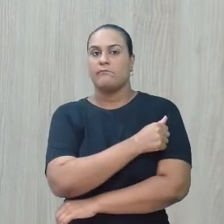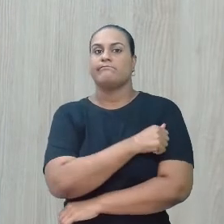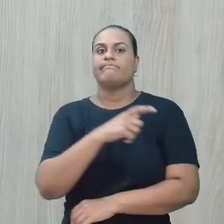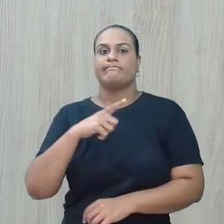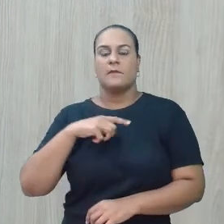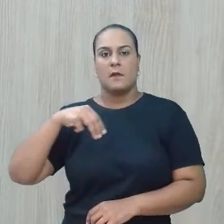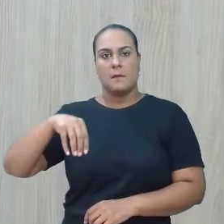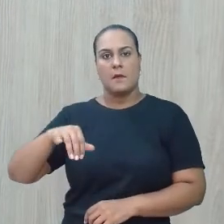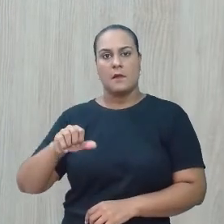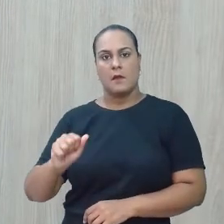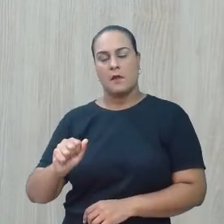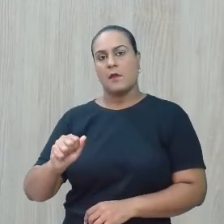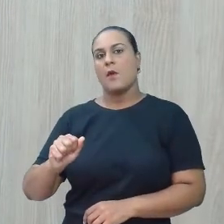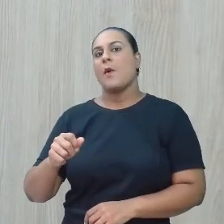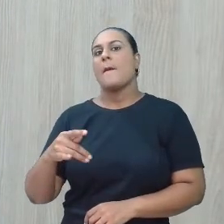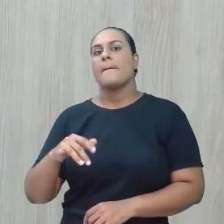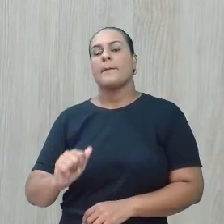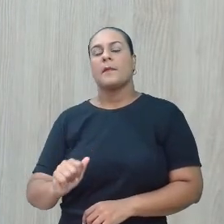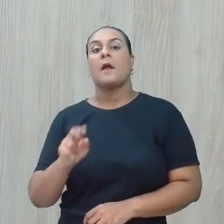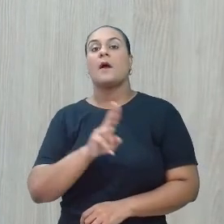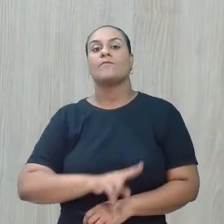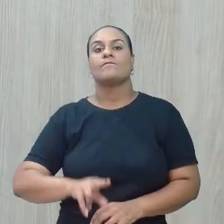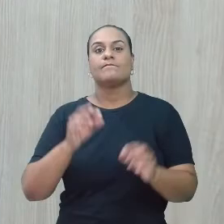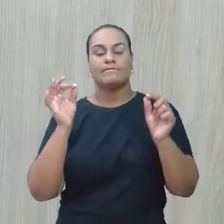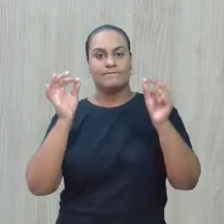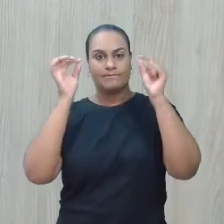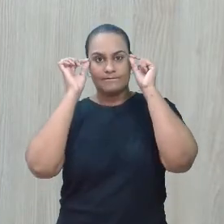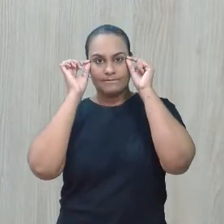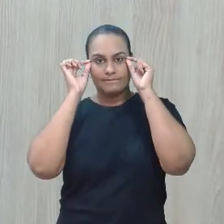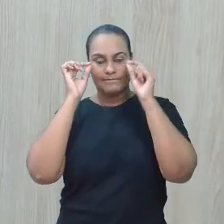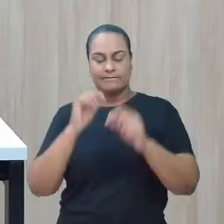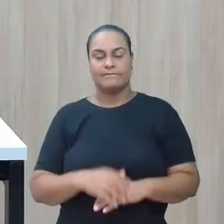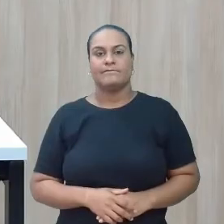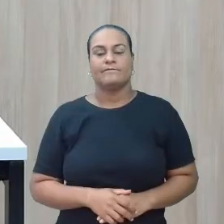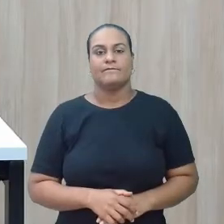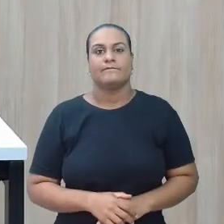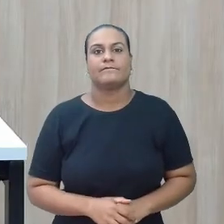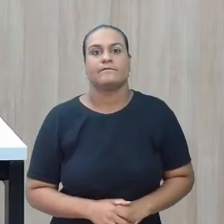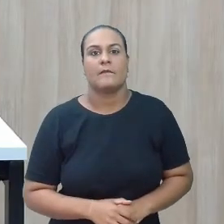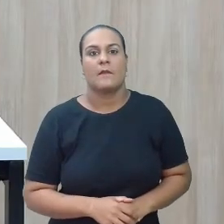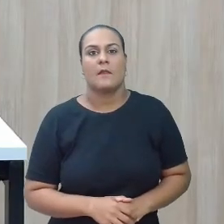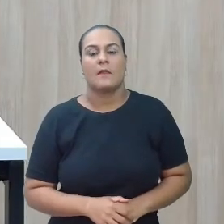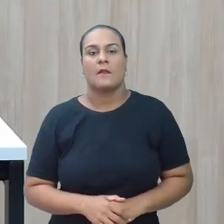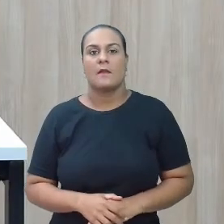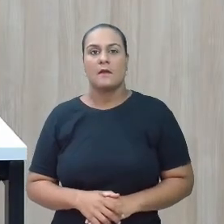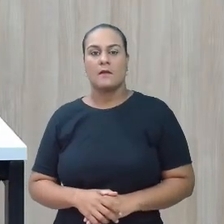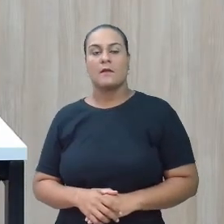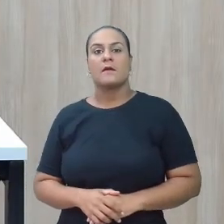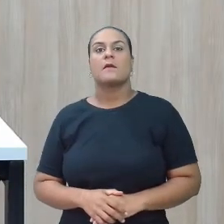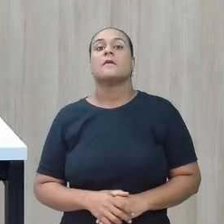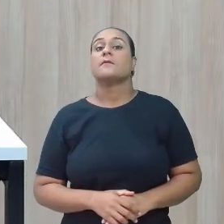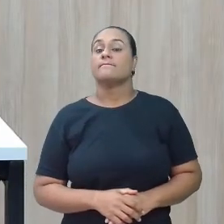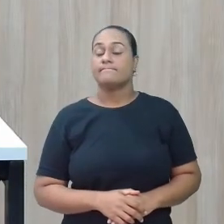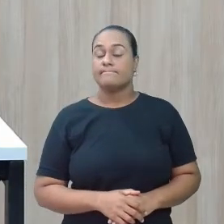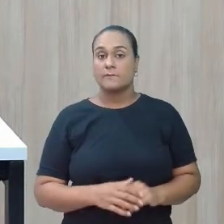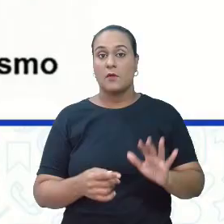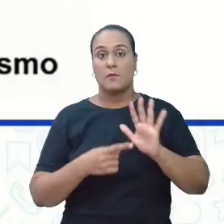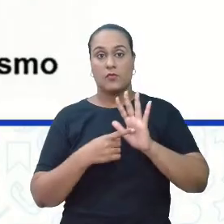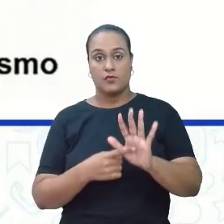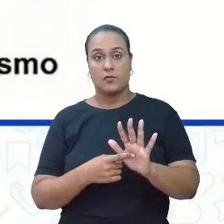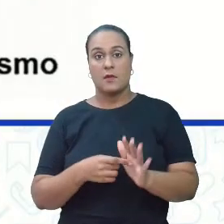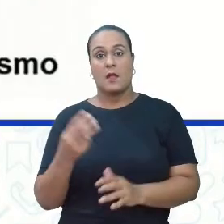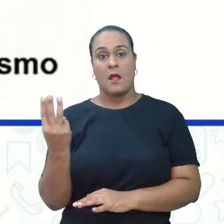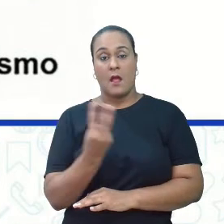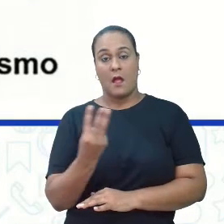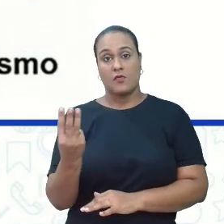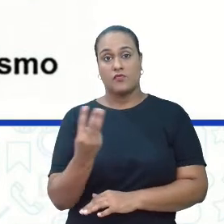usam óculos, e conhecidos dos nossos alunos. Legal, professora Cláudia. Então, veja o que eu estou colocando aqui. A miopia, a